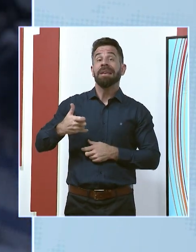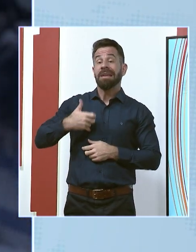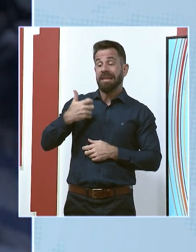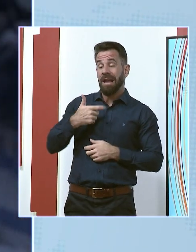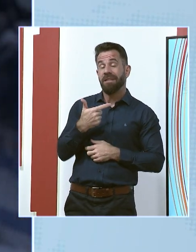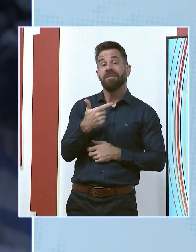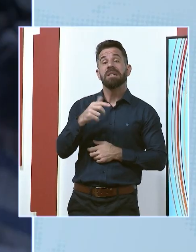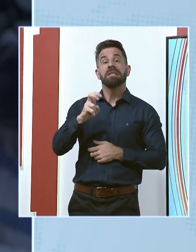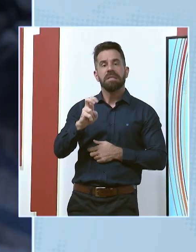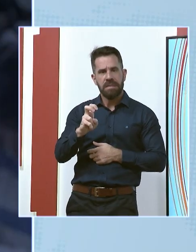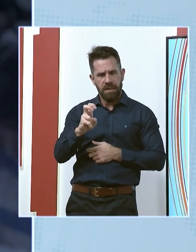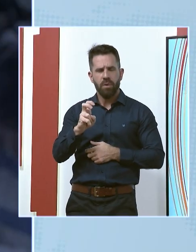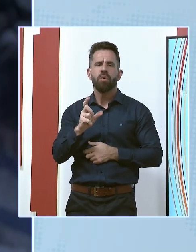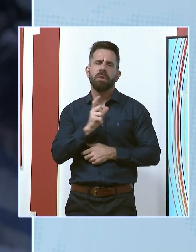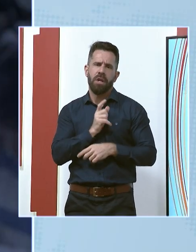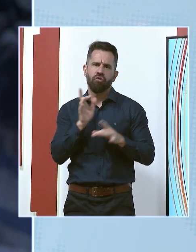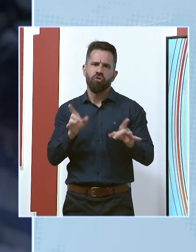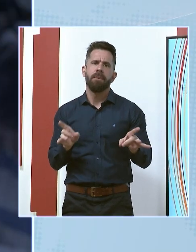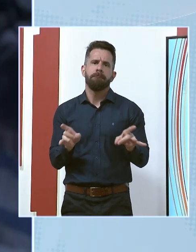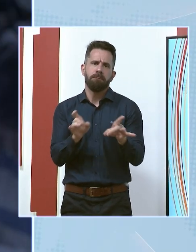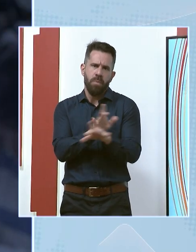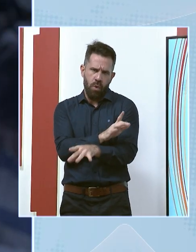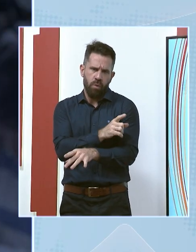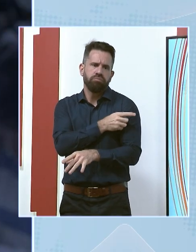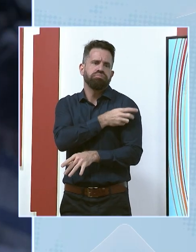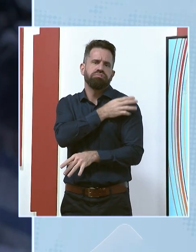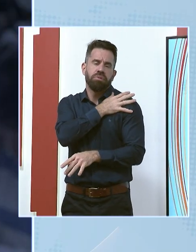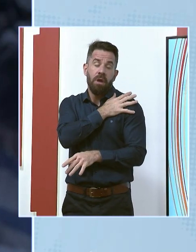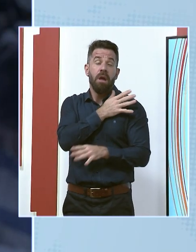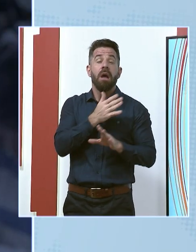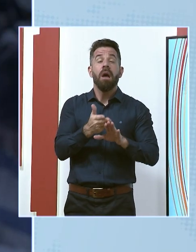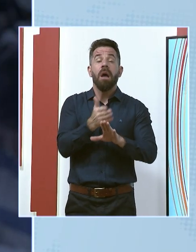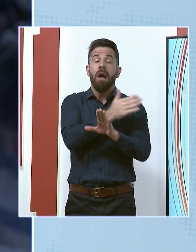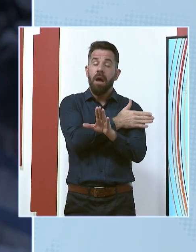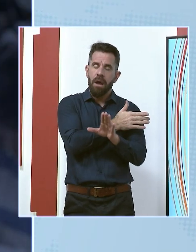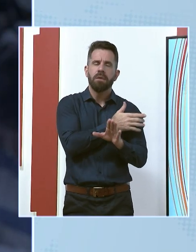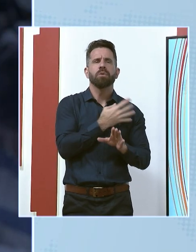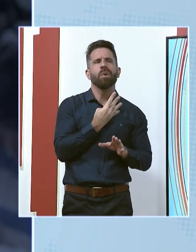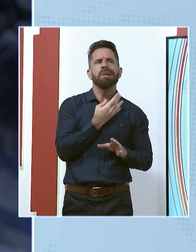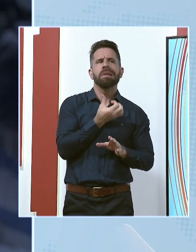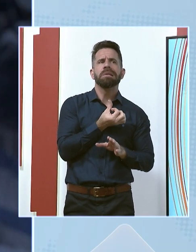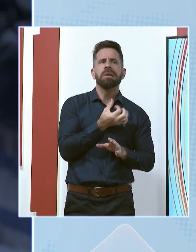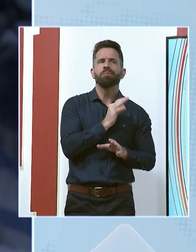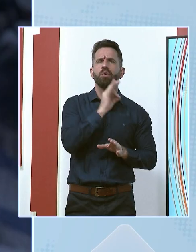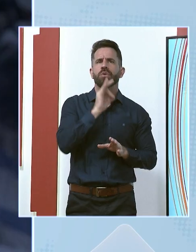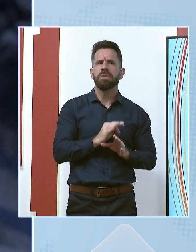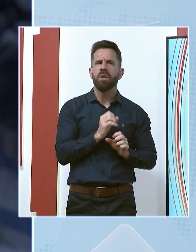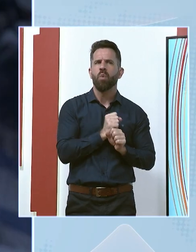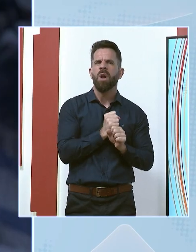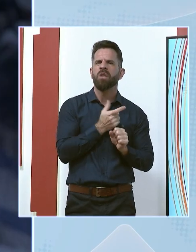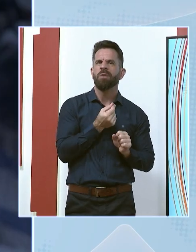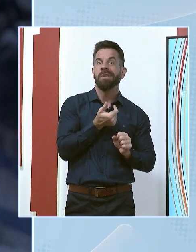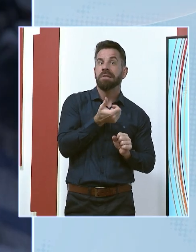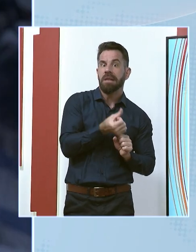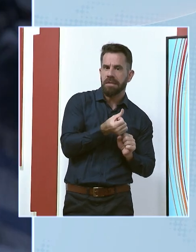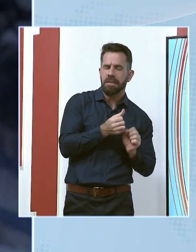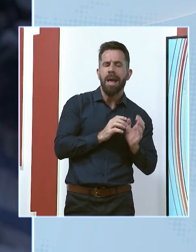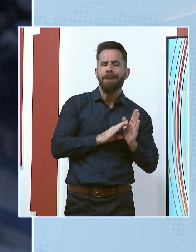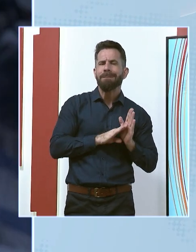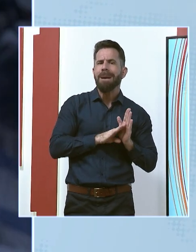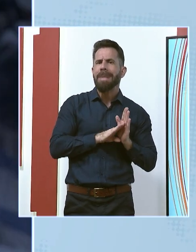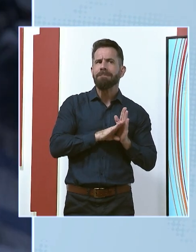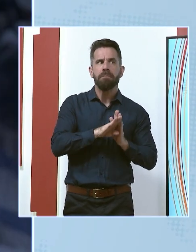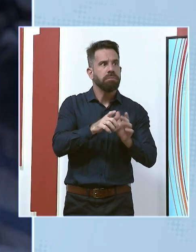ou mais com pelo menos o ensino médio completo era de 46% em 2016. O índice veio crescendo e chegou a